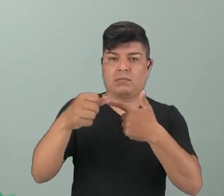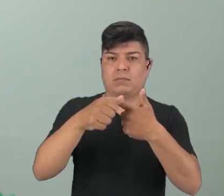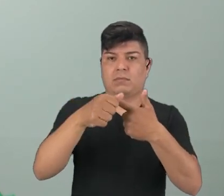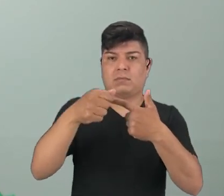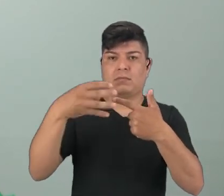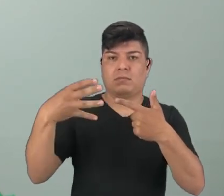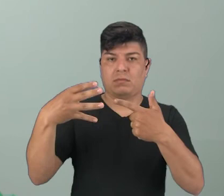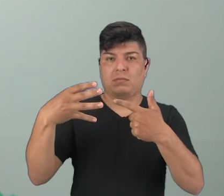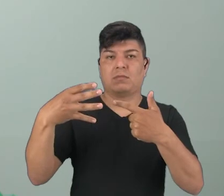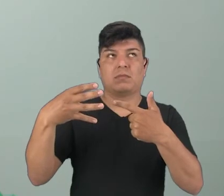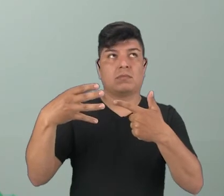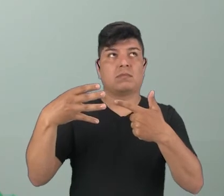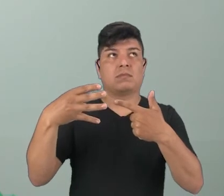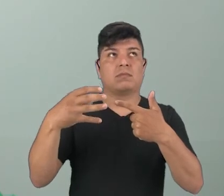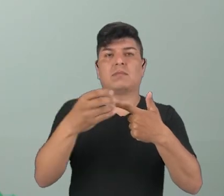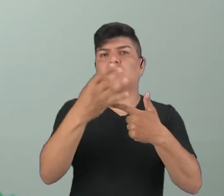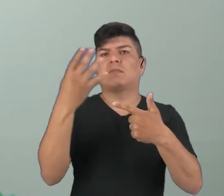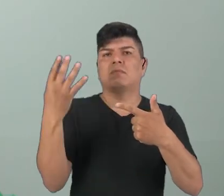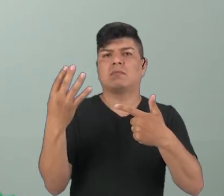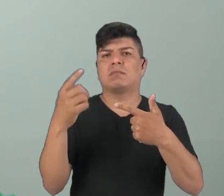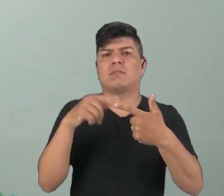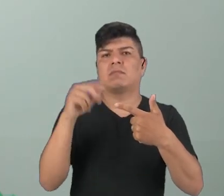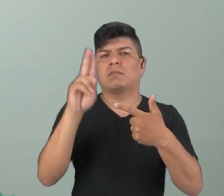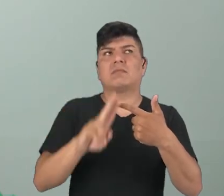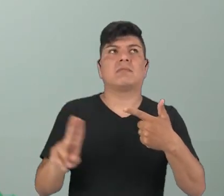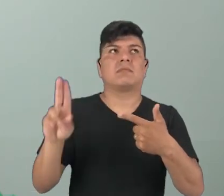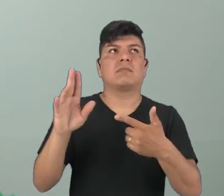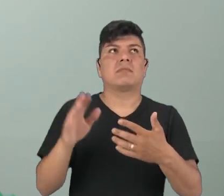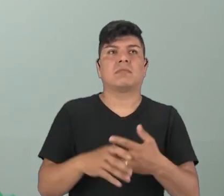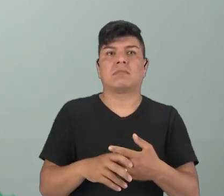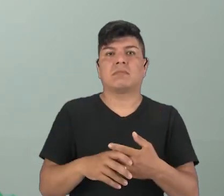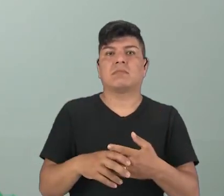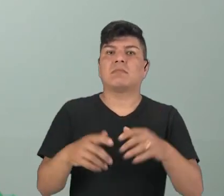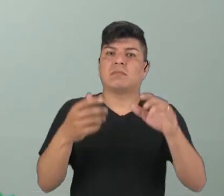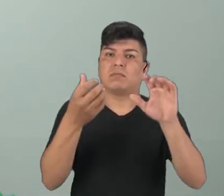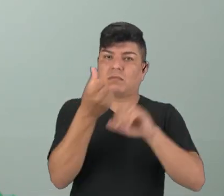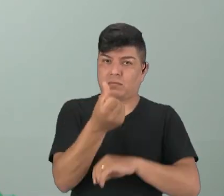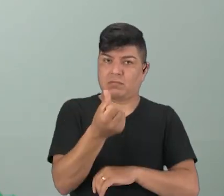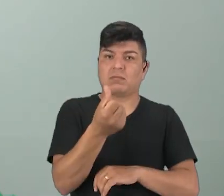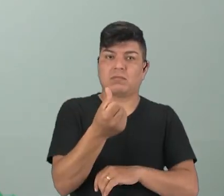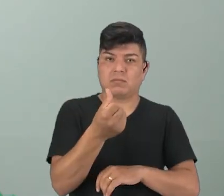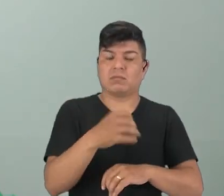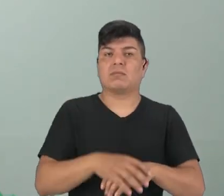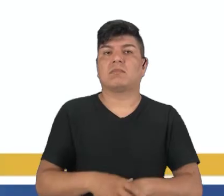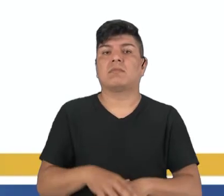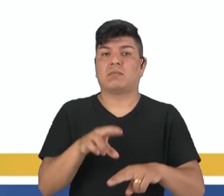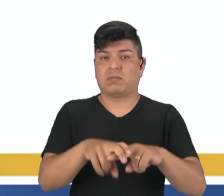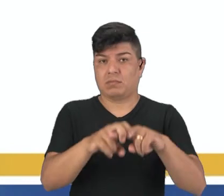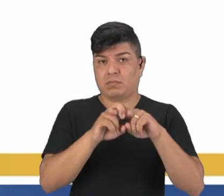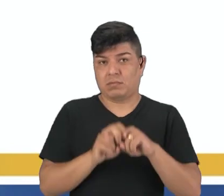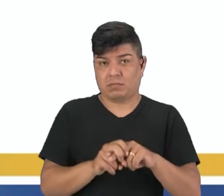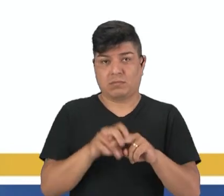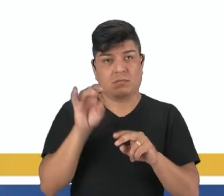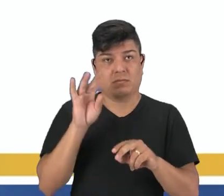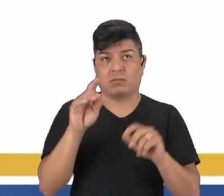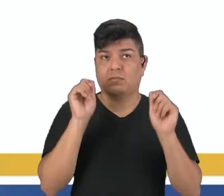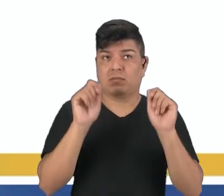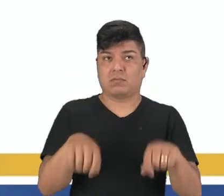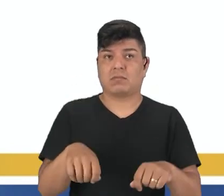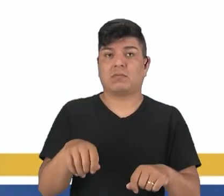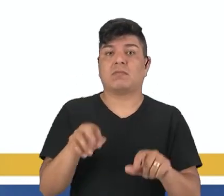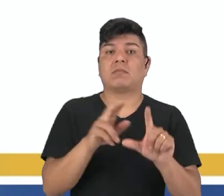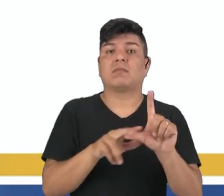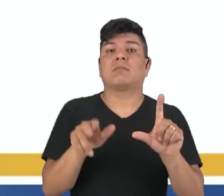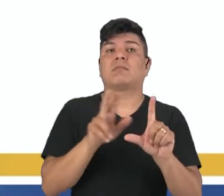13, 14. Quantos dedos eu precisei utilizar? 6, certo? Então, só pode ser a